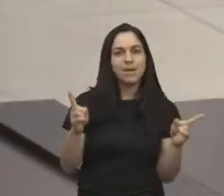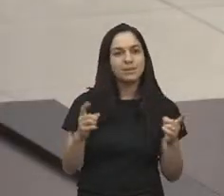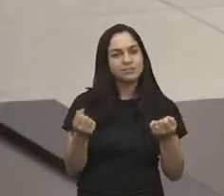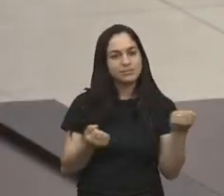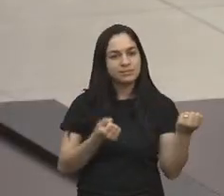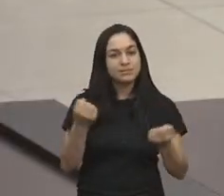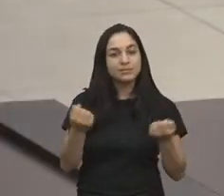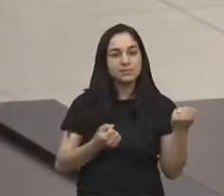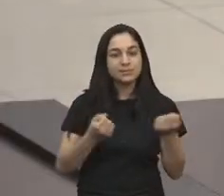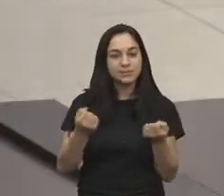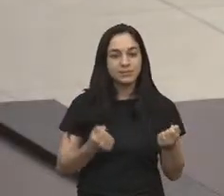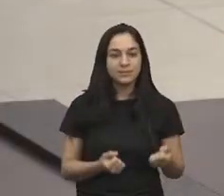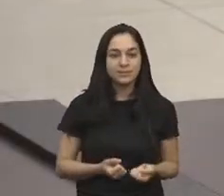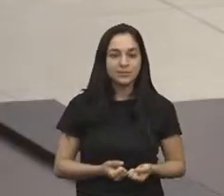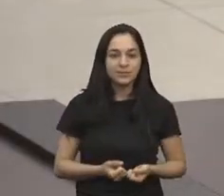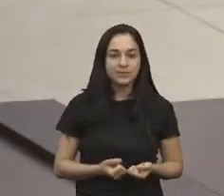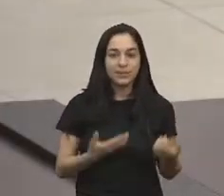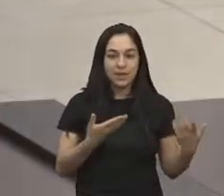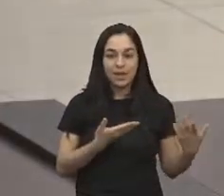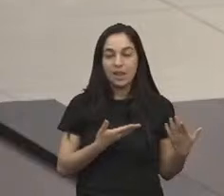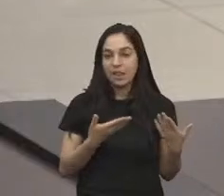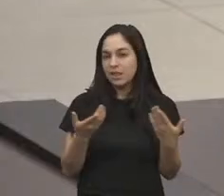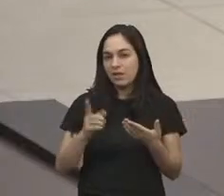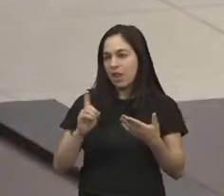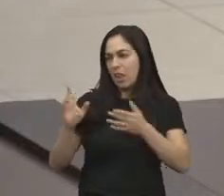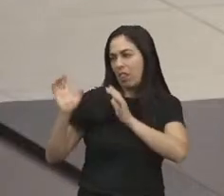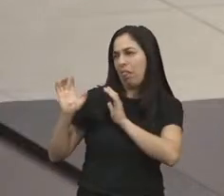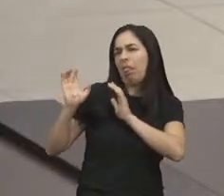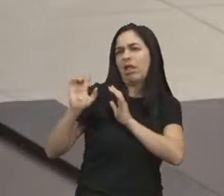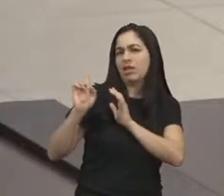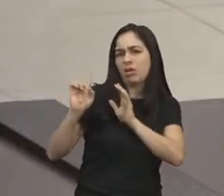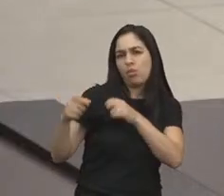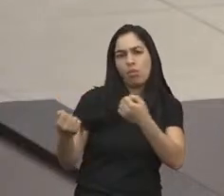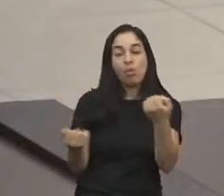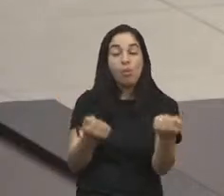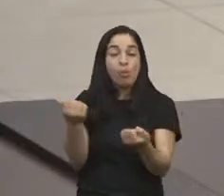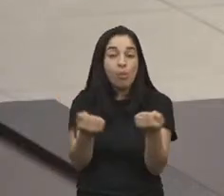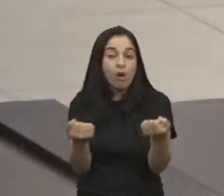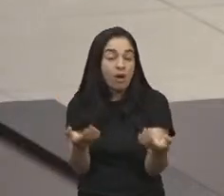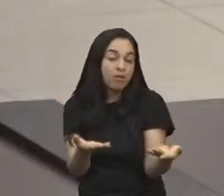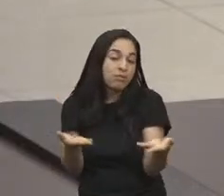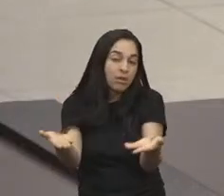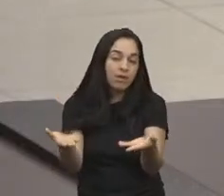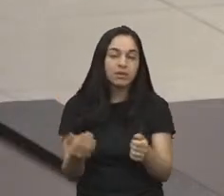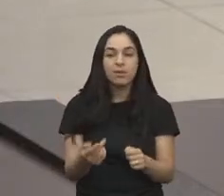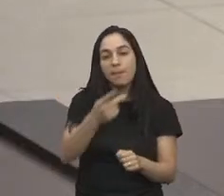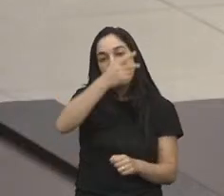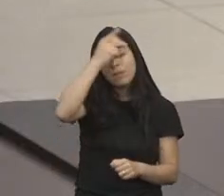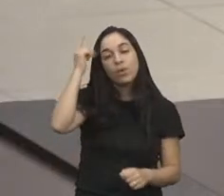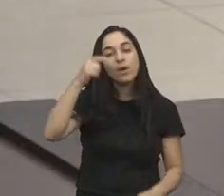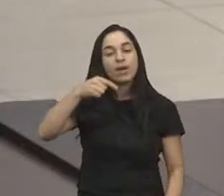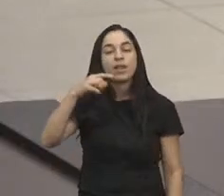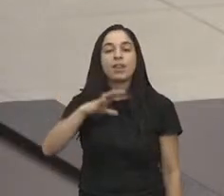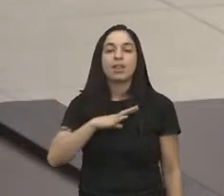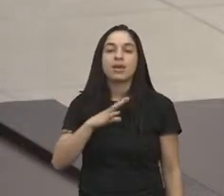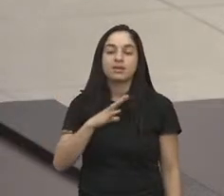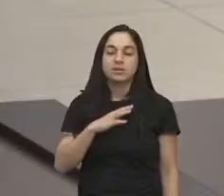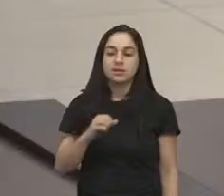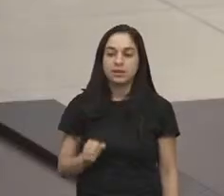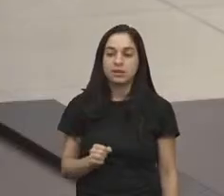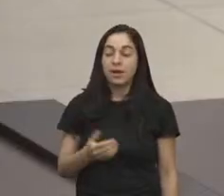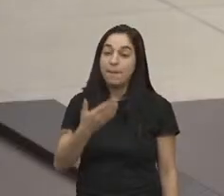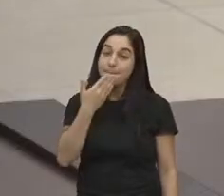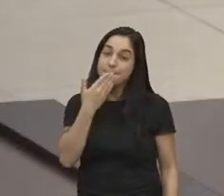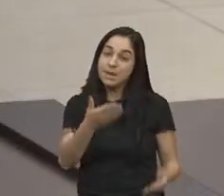carro, não está a pé, não está levando a lata no braço. Então, assim, é um grande desafio para o município. Eu até